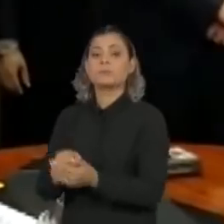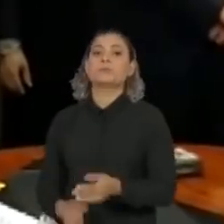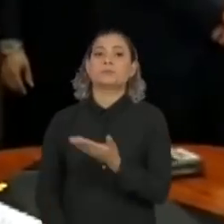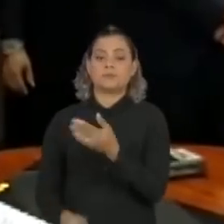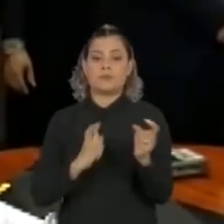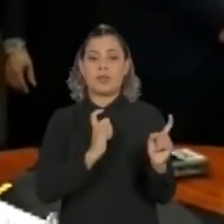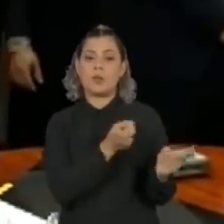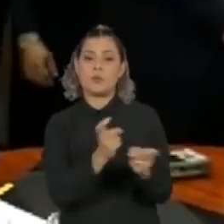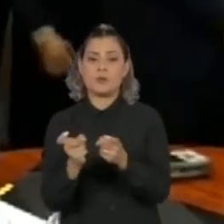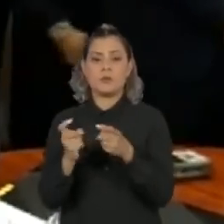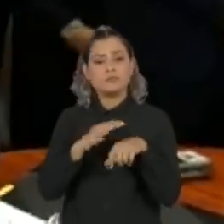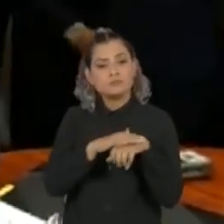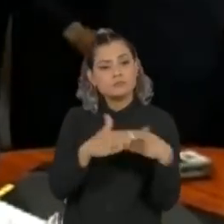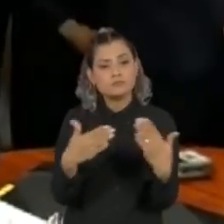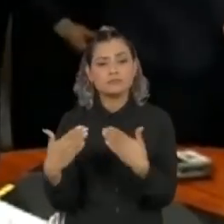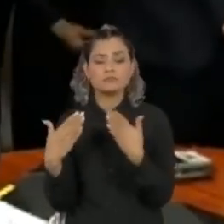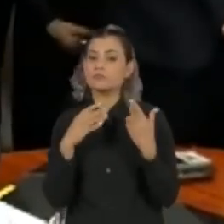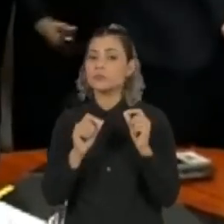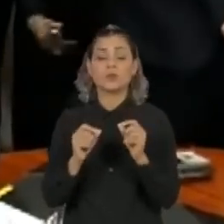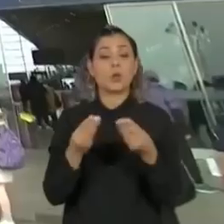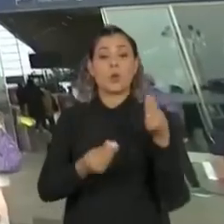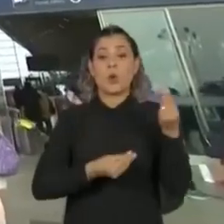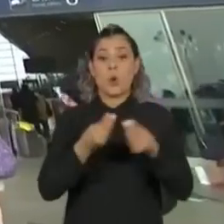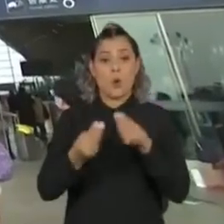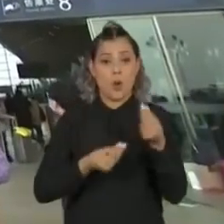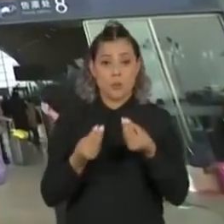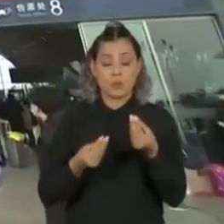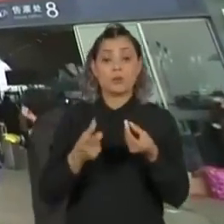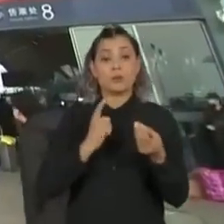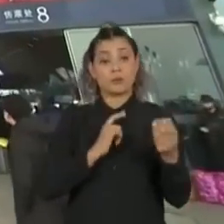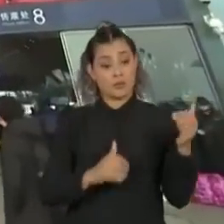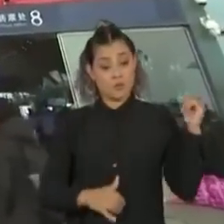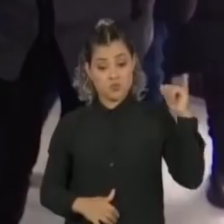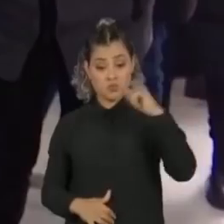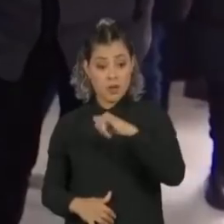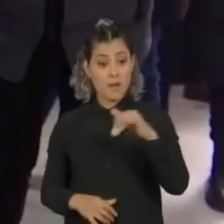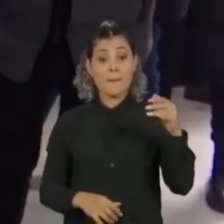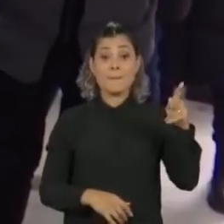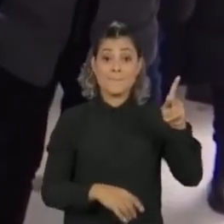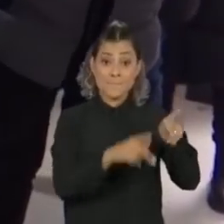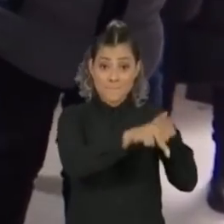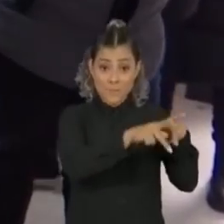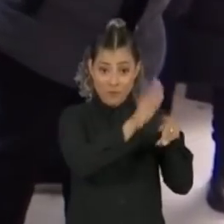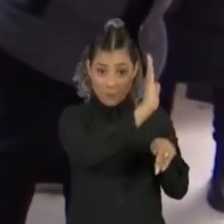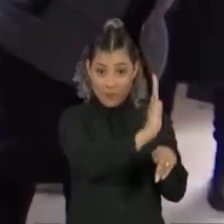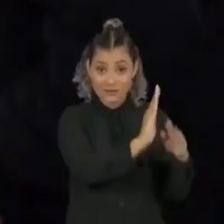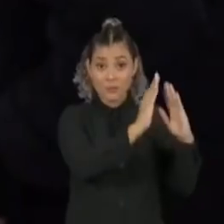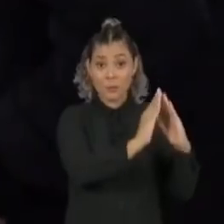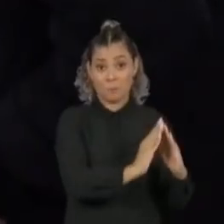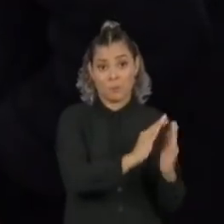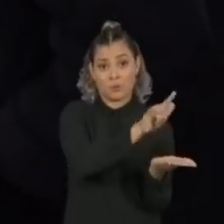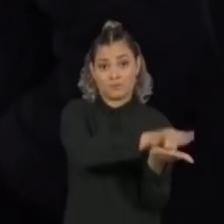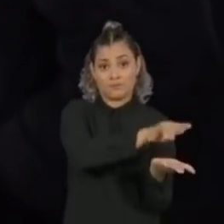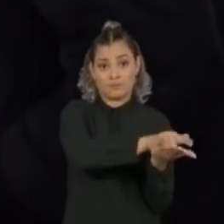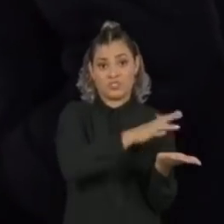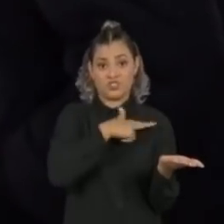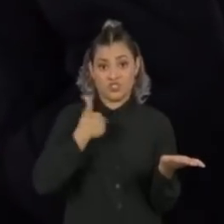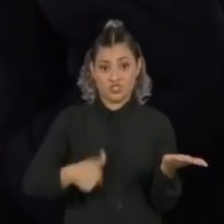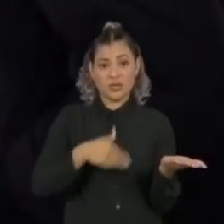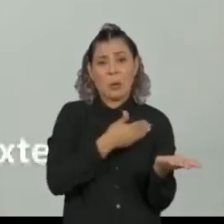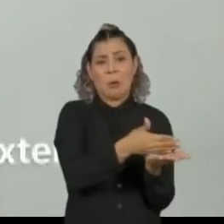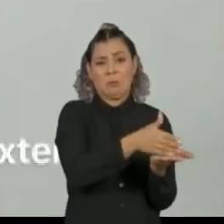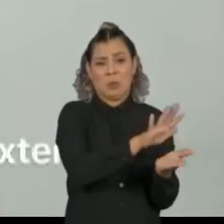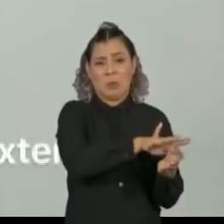para detalhar a chamada Operação Regresso, que vai trazer brasileiros que estavam em Wuhan, onde começou o surto de